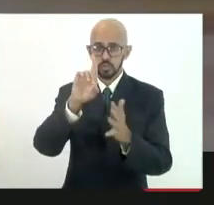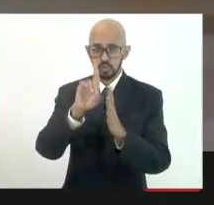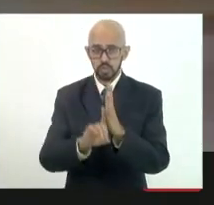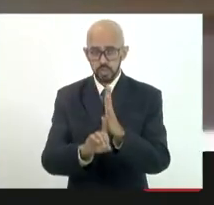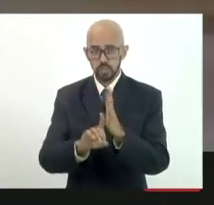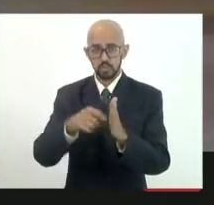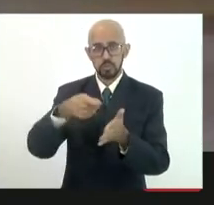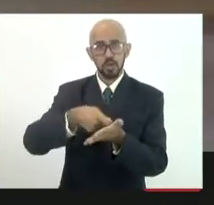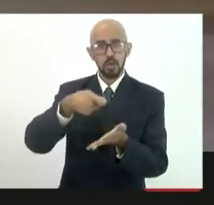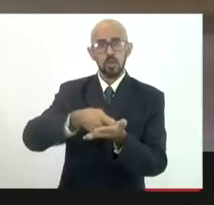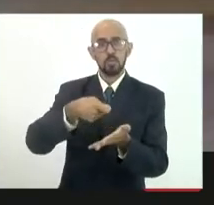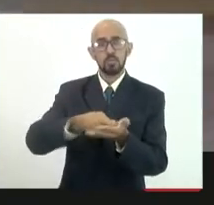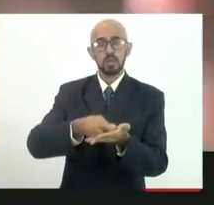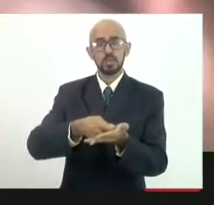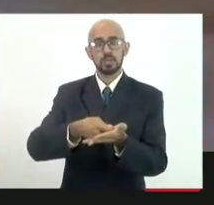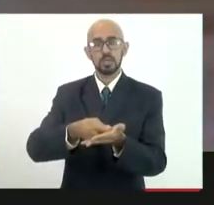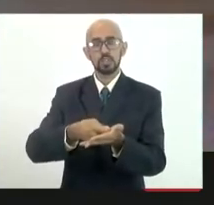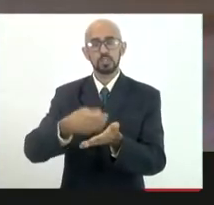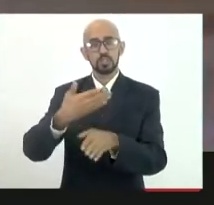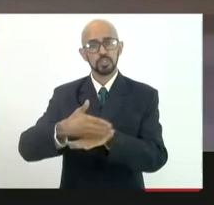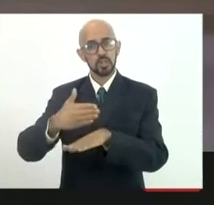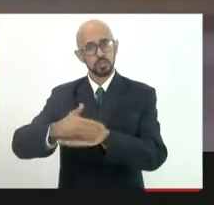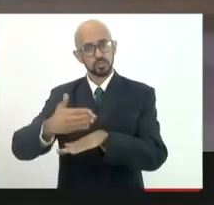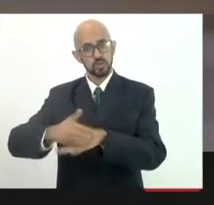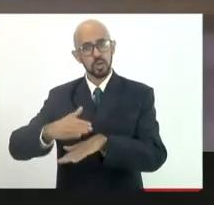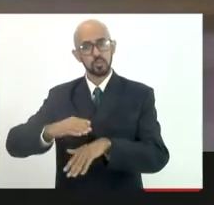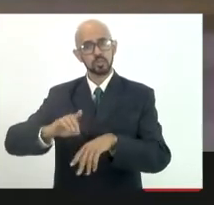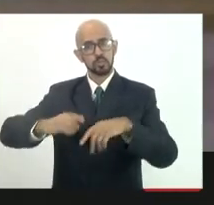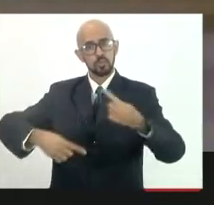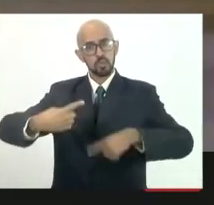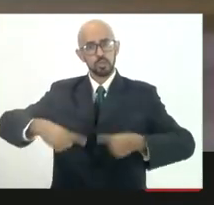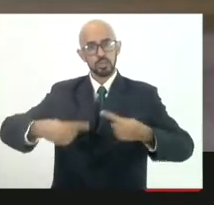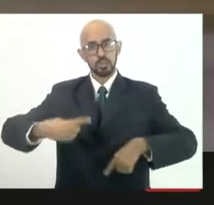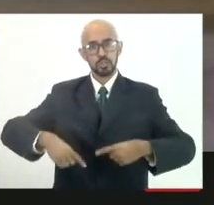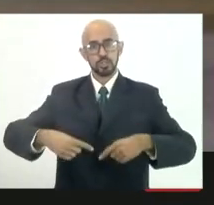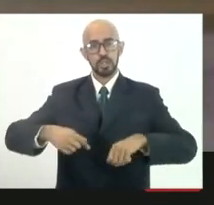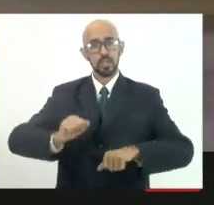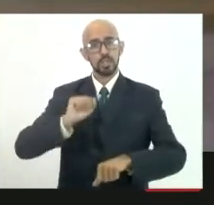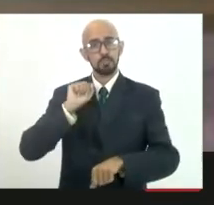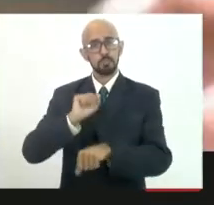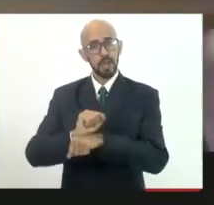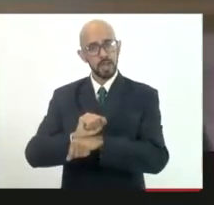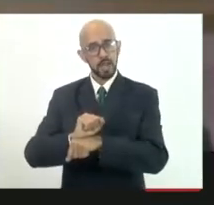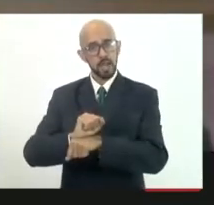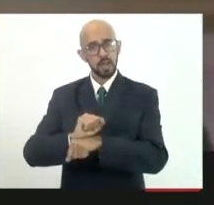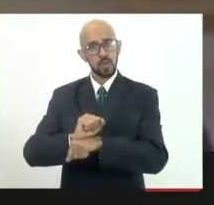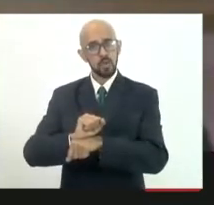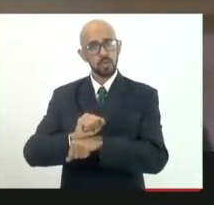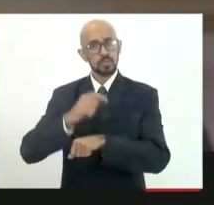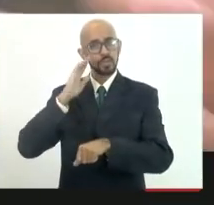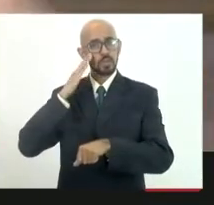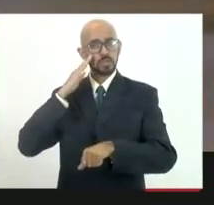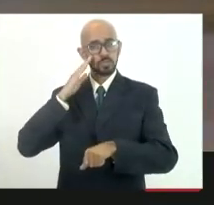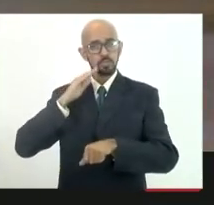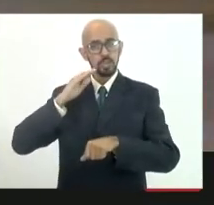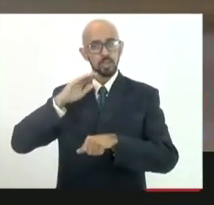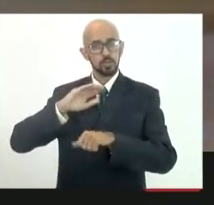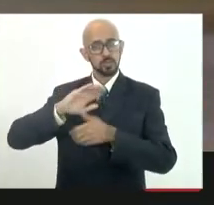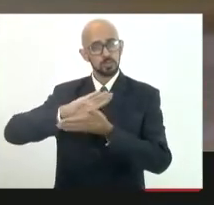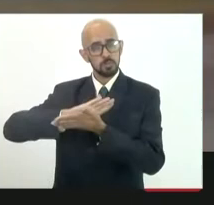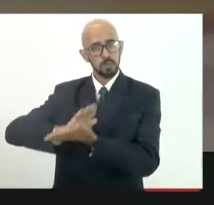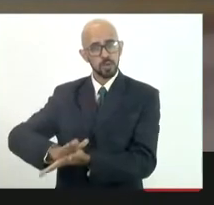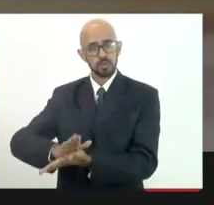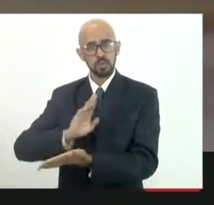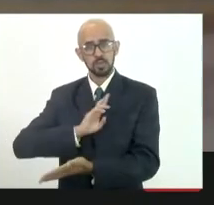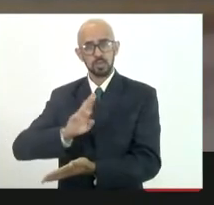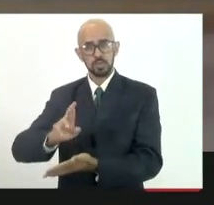efetivação de políticas, na reversão dessa lógica de discriminação, muitas vezes estrutural e